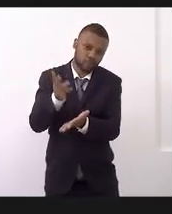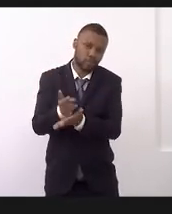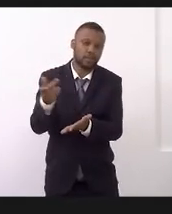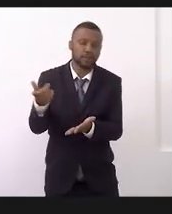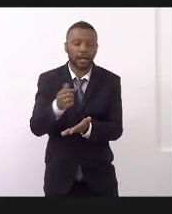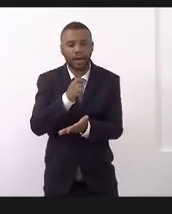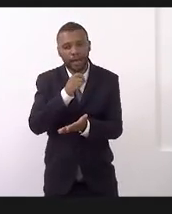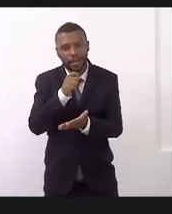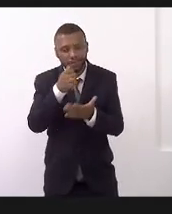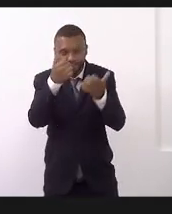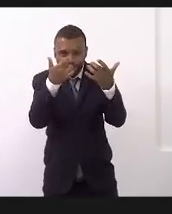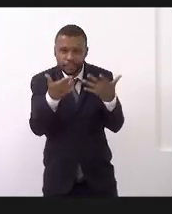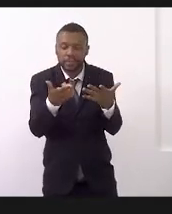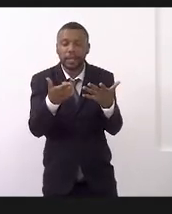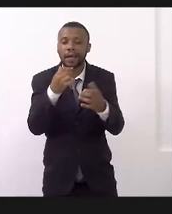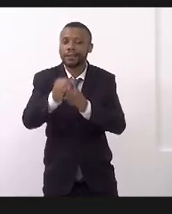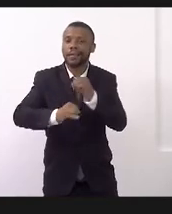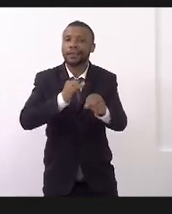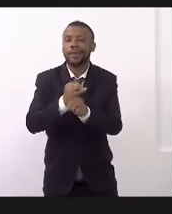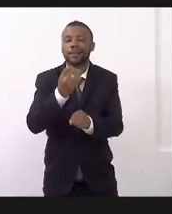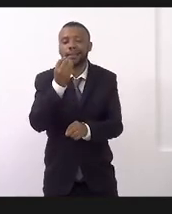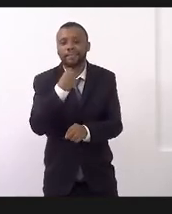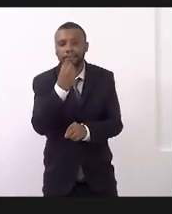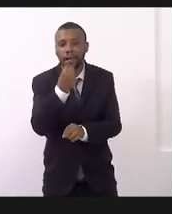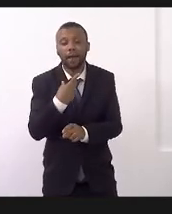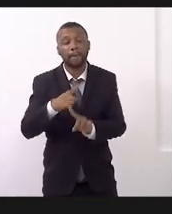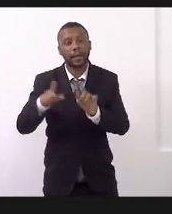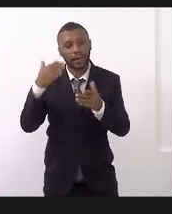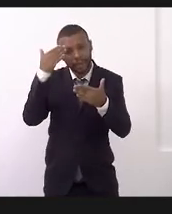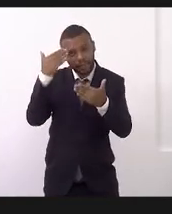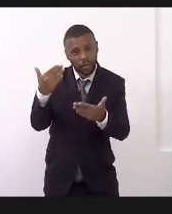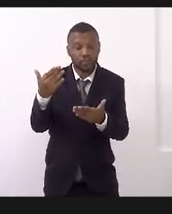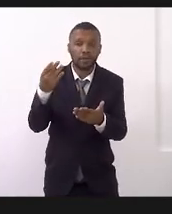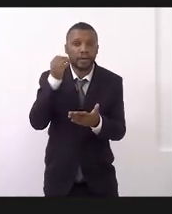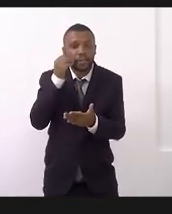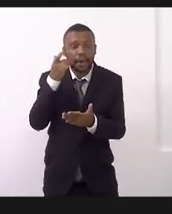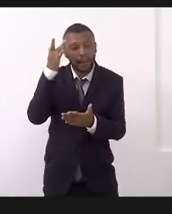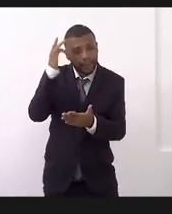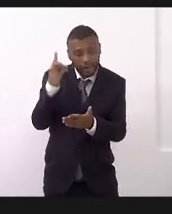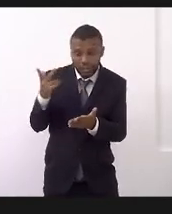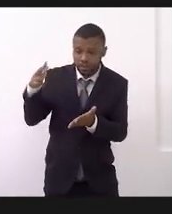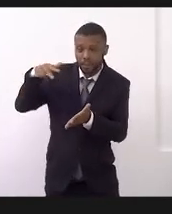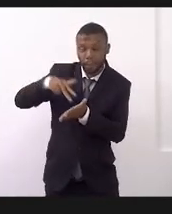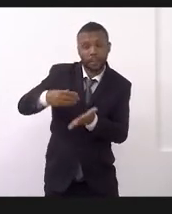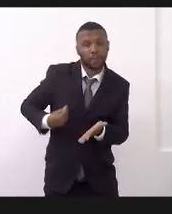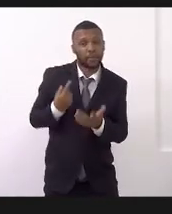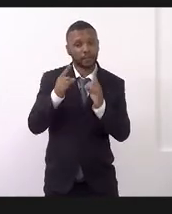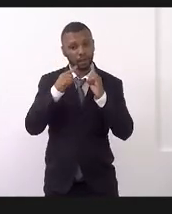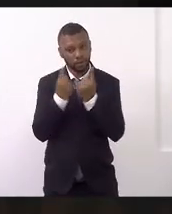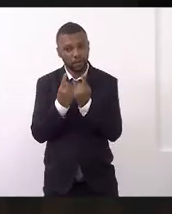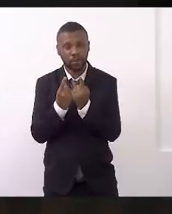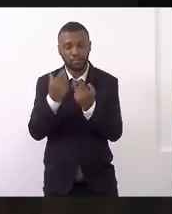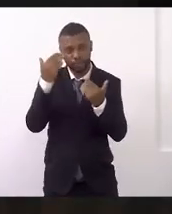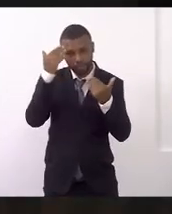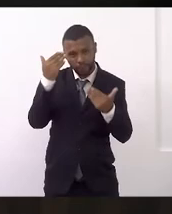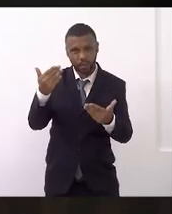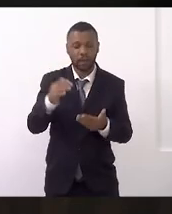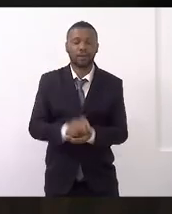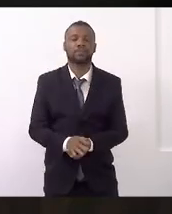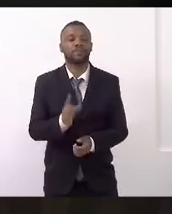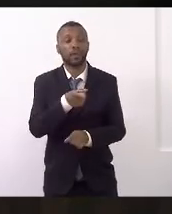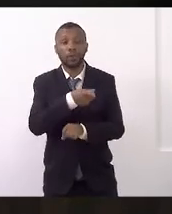Mas agradeço, né, vou procurar estar presente nessa reunião de amanhã. Muito obrigada, presidente. Ok, às 13